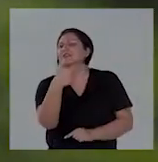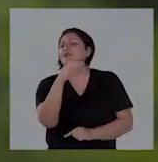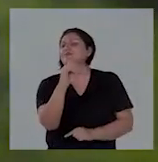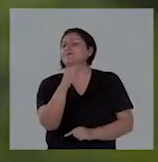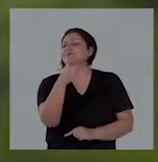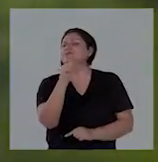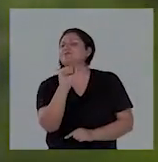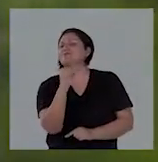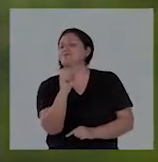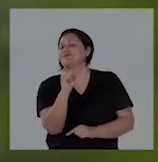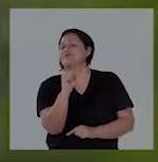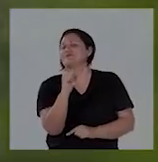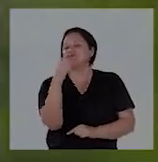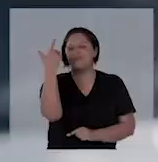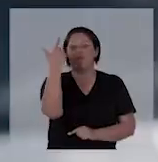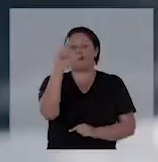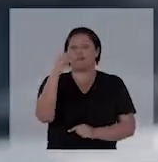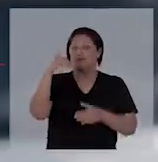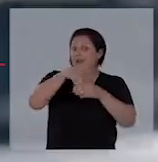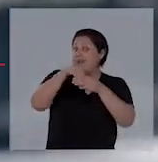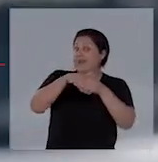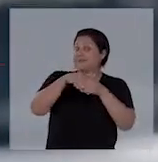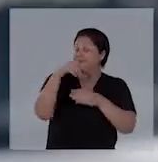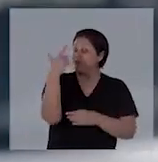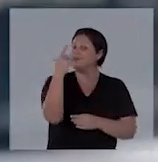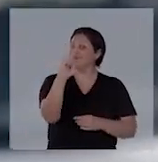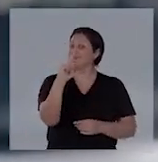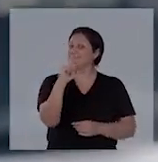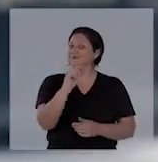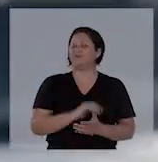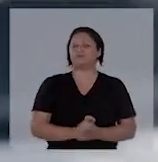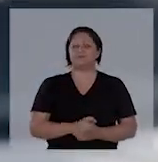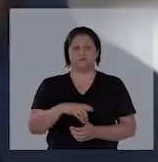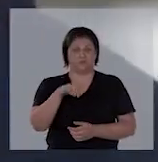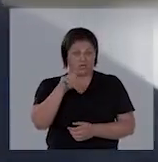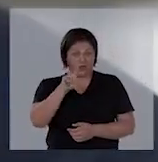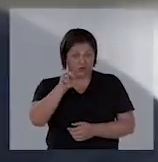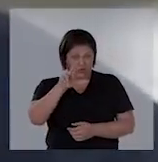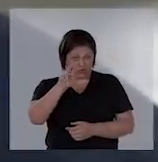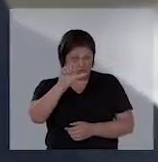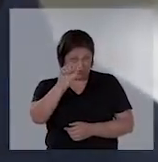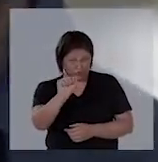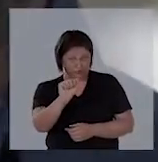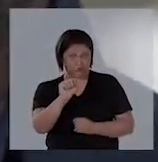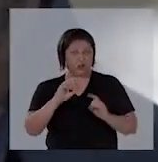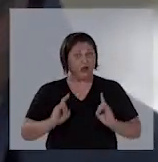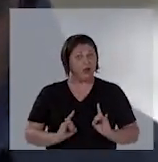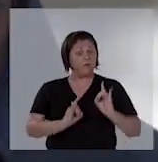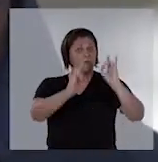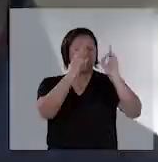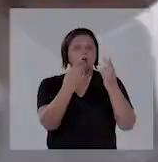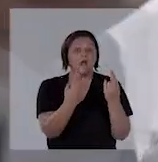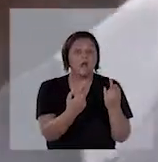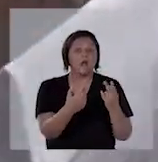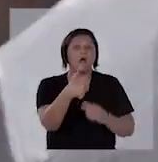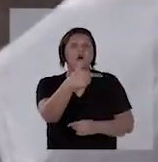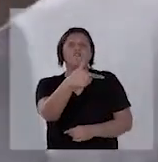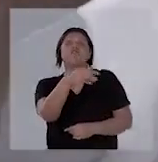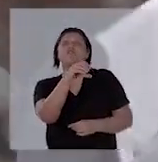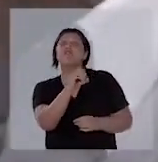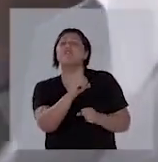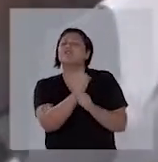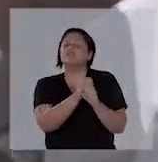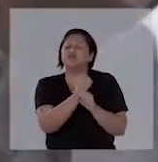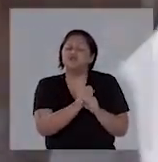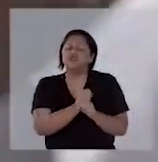impedir sua candidatura em 2018 é esse perseguição política não é para combater quanto lula entrou na política e não enriqueceu que é raro mas demora que